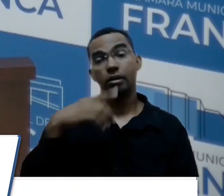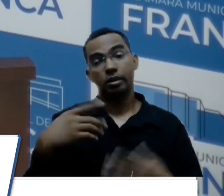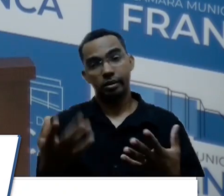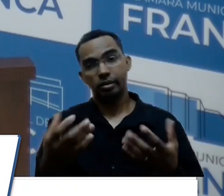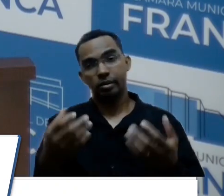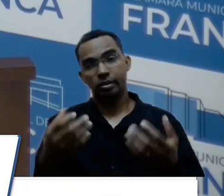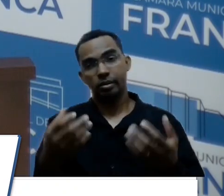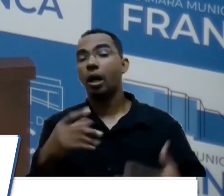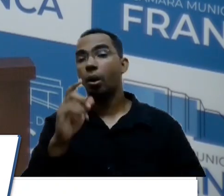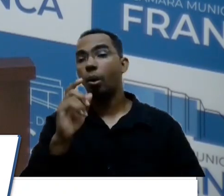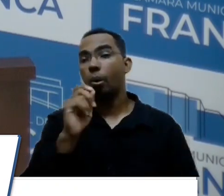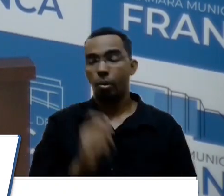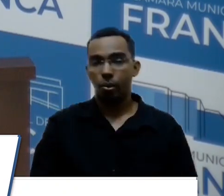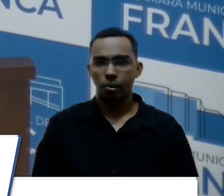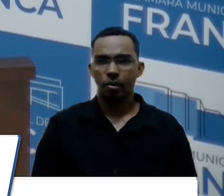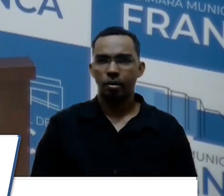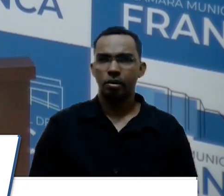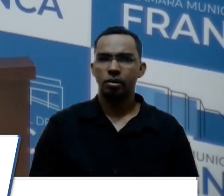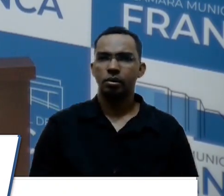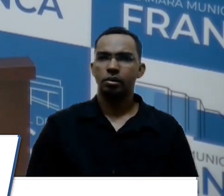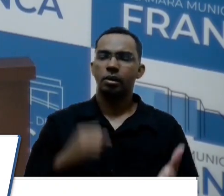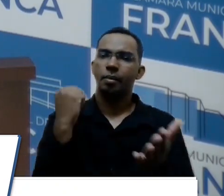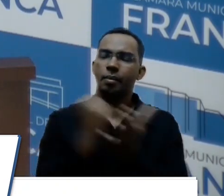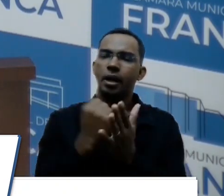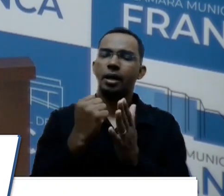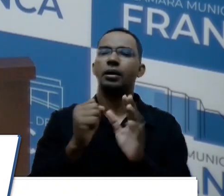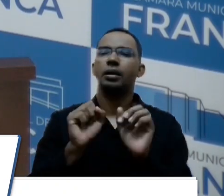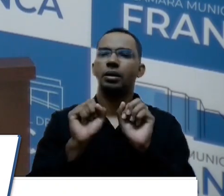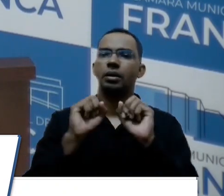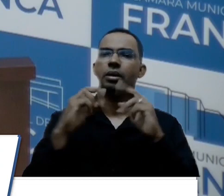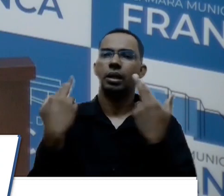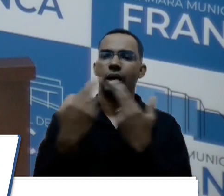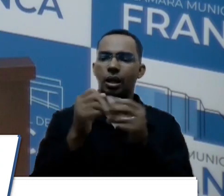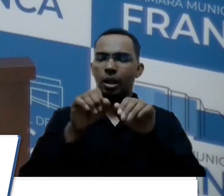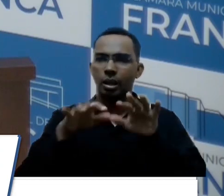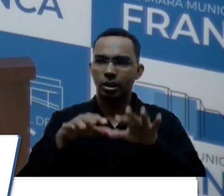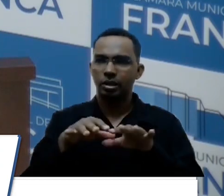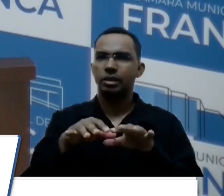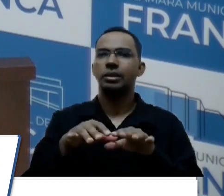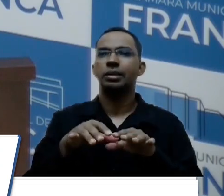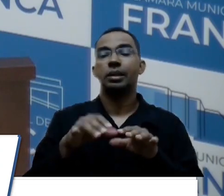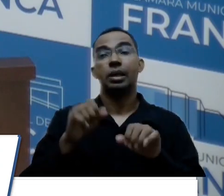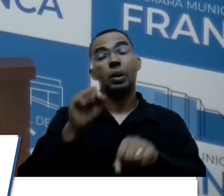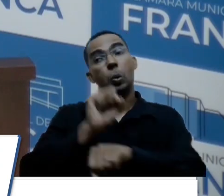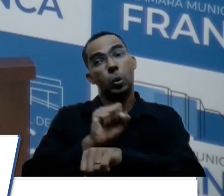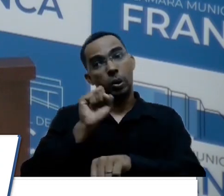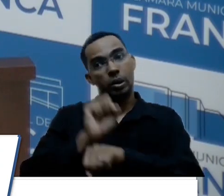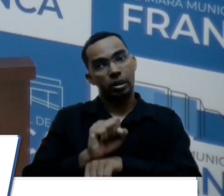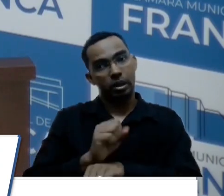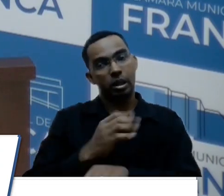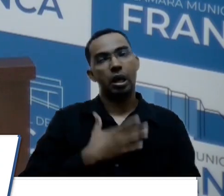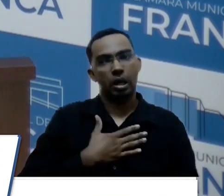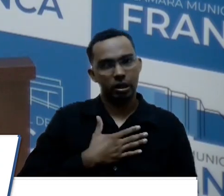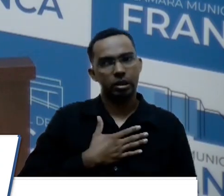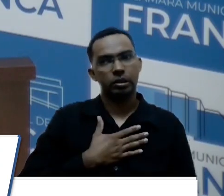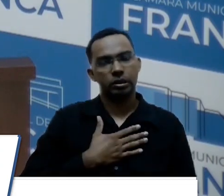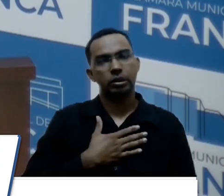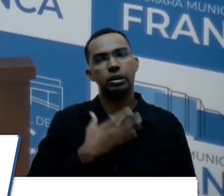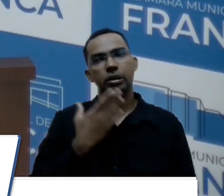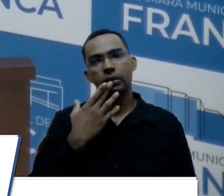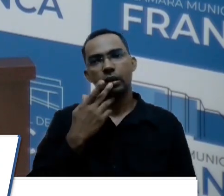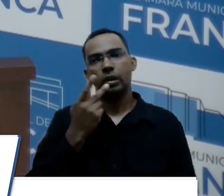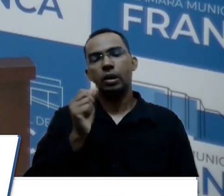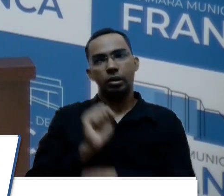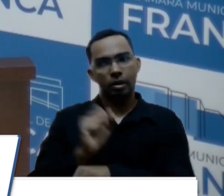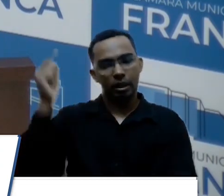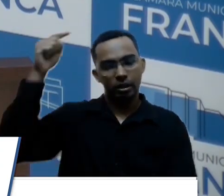seguinte, está marcada a audiência com a Santa Casa, e eu espero, quero fazer aqui publicamente, espero que eles